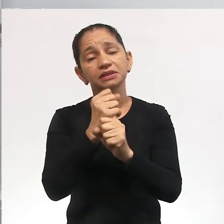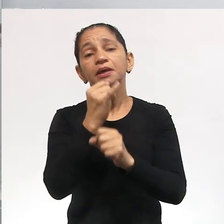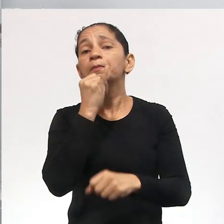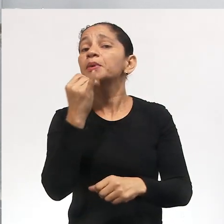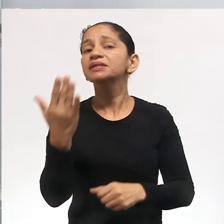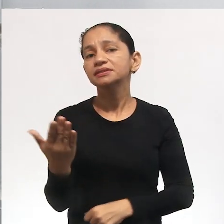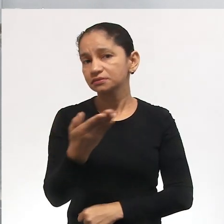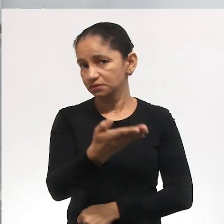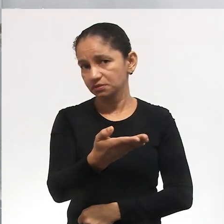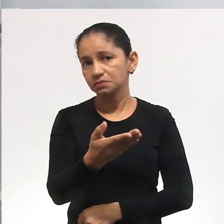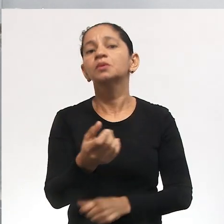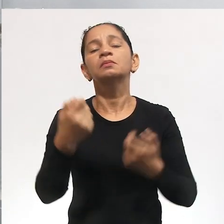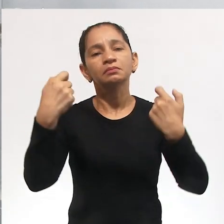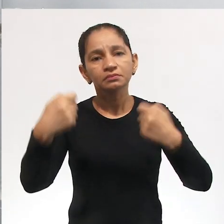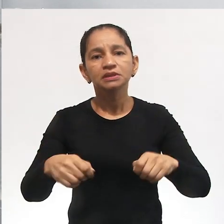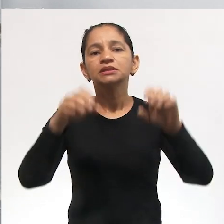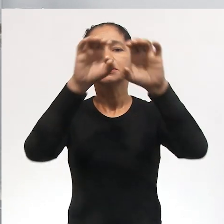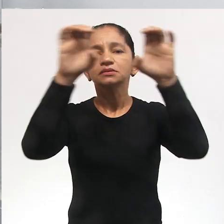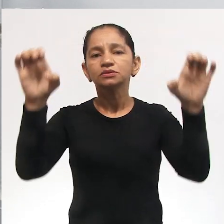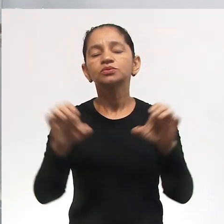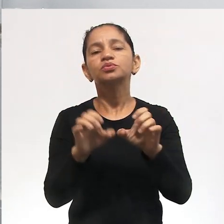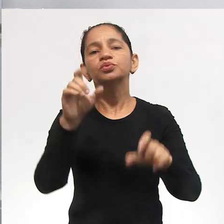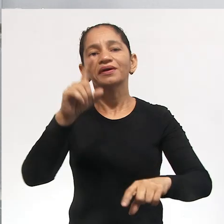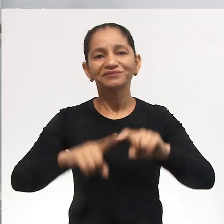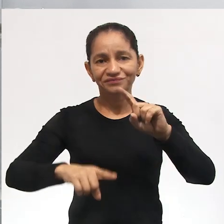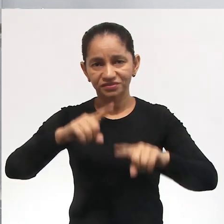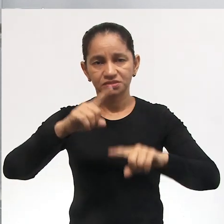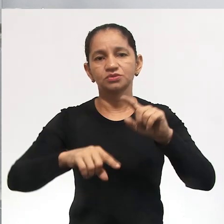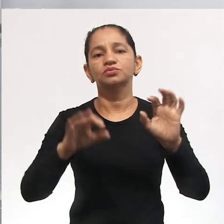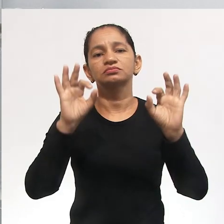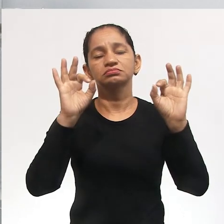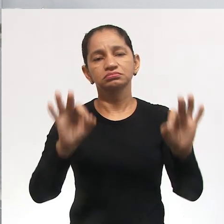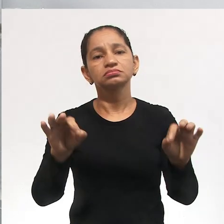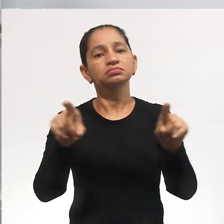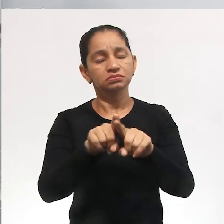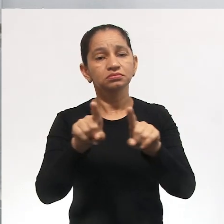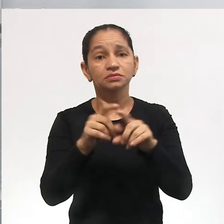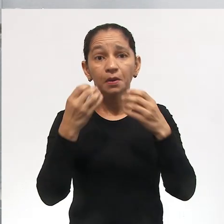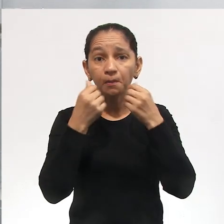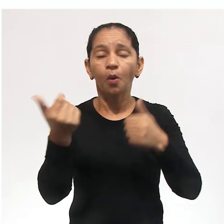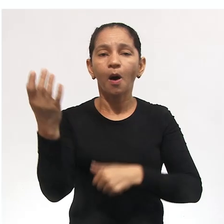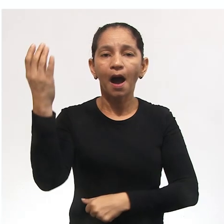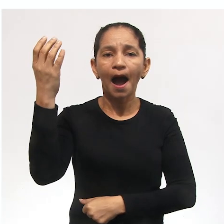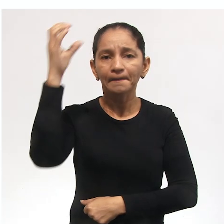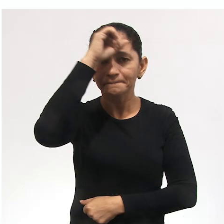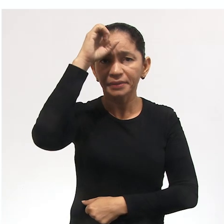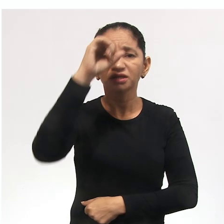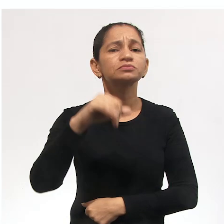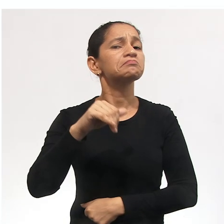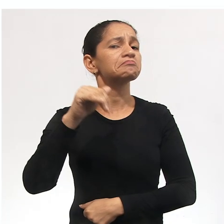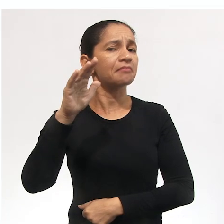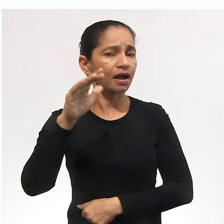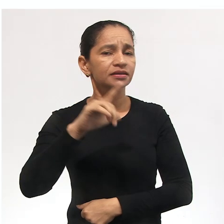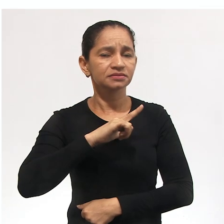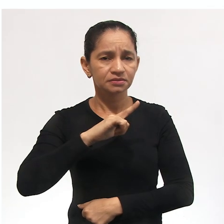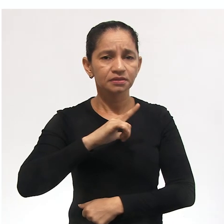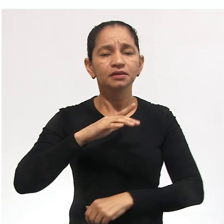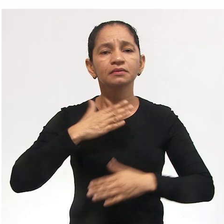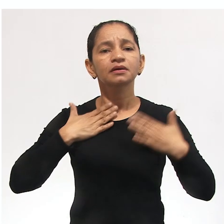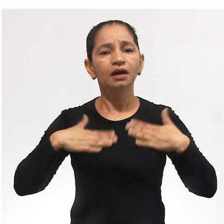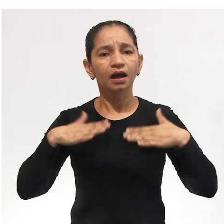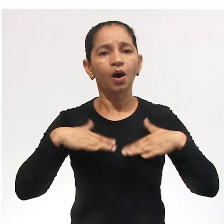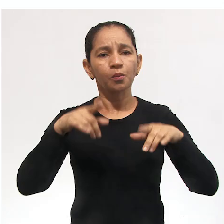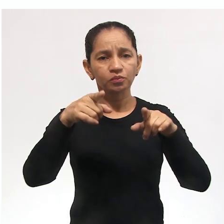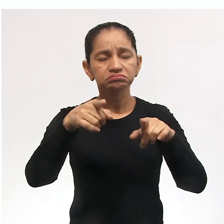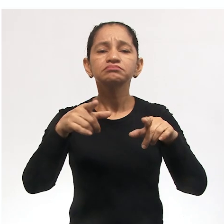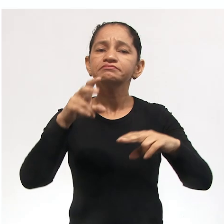essa estrutura, tá, pessoal? Porque isso vai gerar muito benefício para o aprendizado de você, aluno. Então, se você identificar na sua empresa que